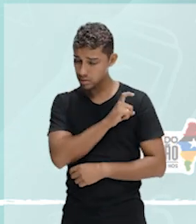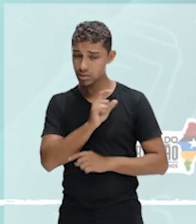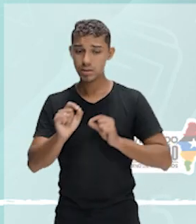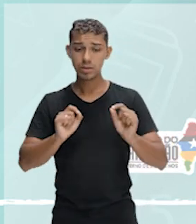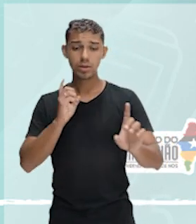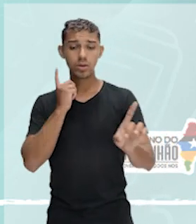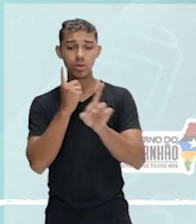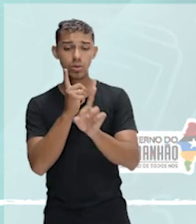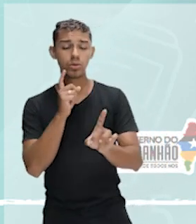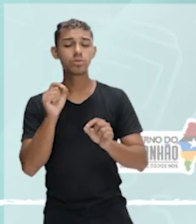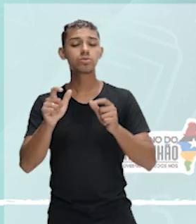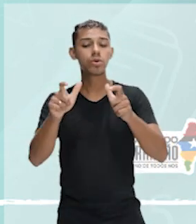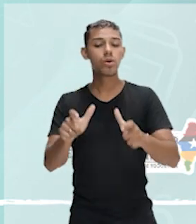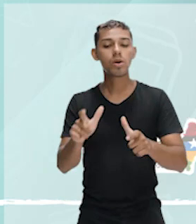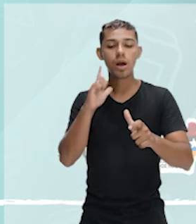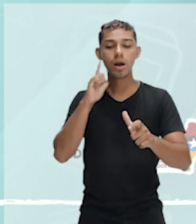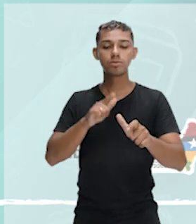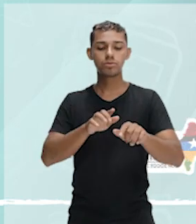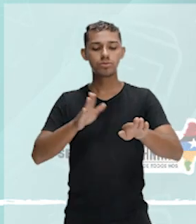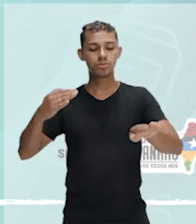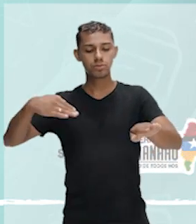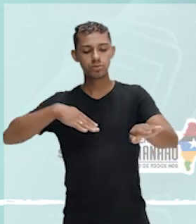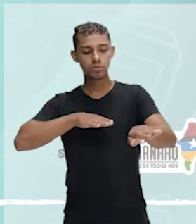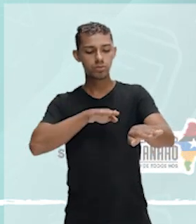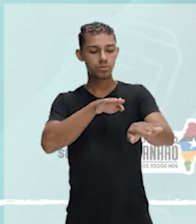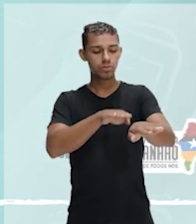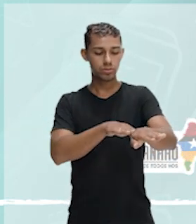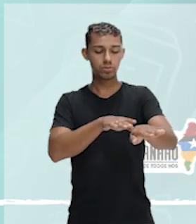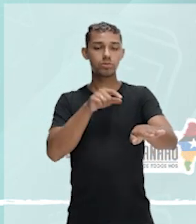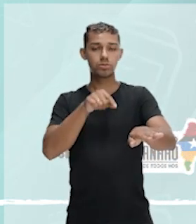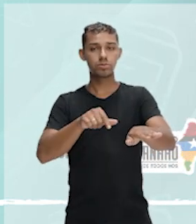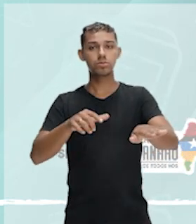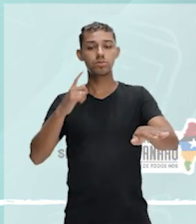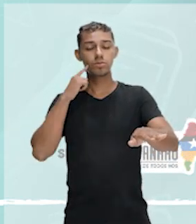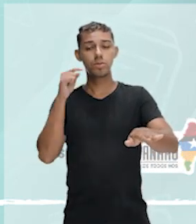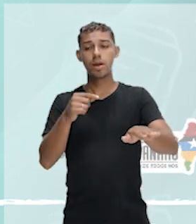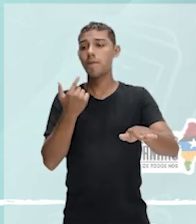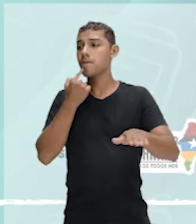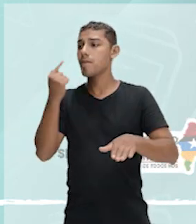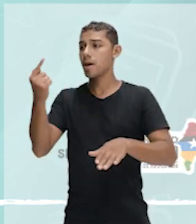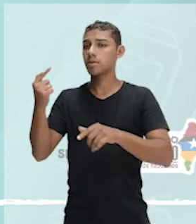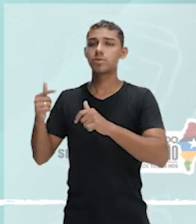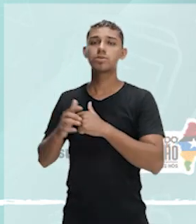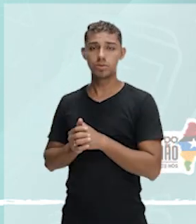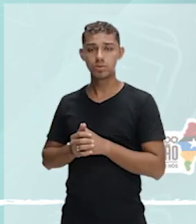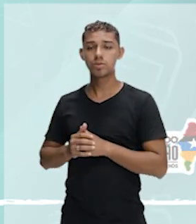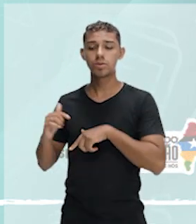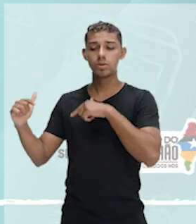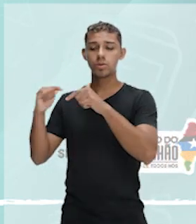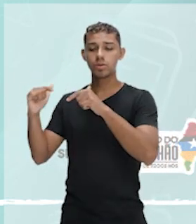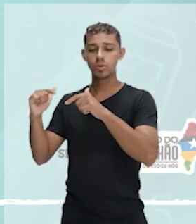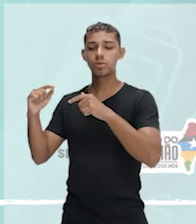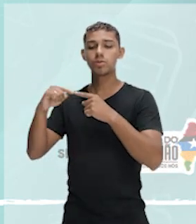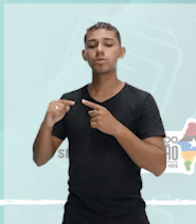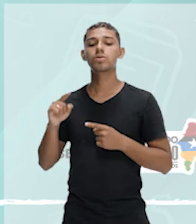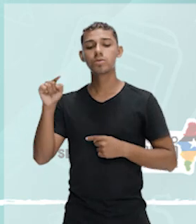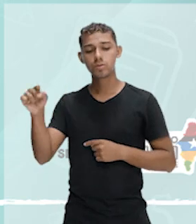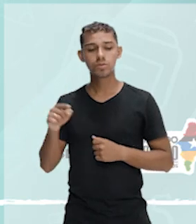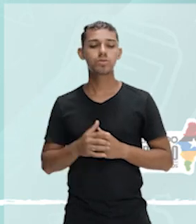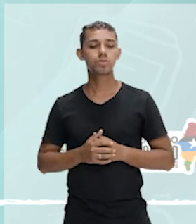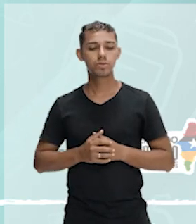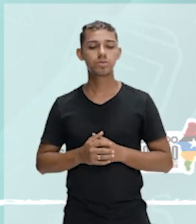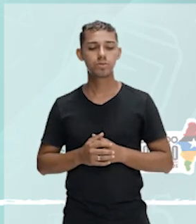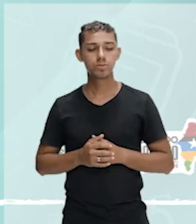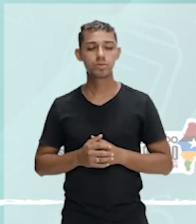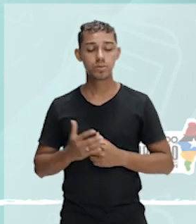né, um local para estacionar o seu carro, tá? Próximo de sua oficina de trabalho, próximo do seu